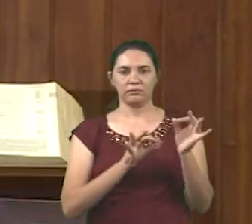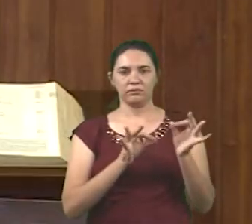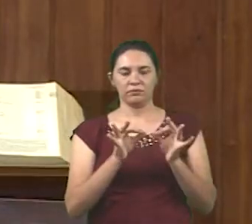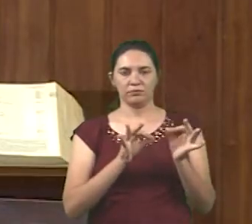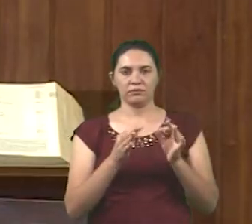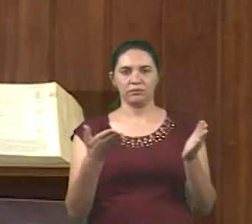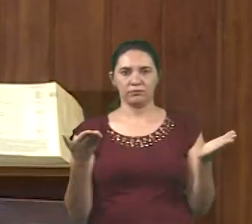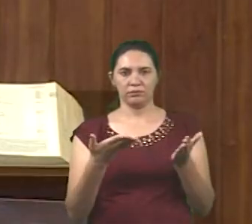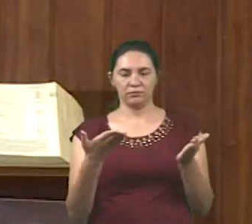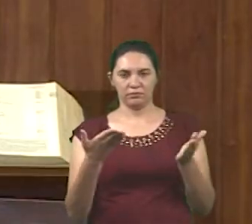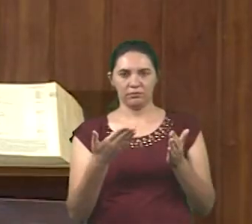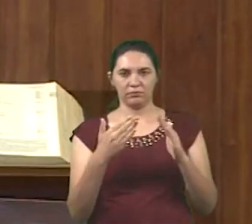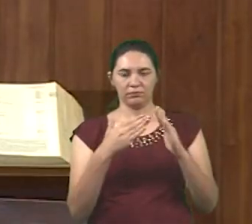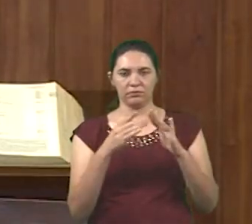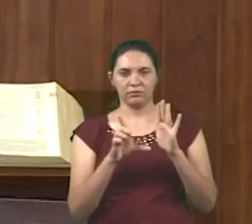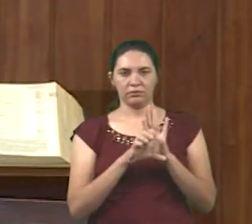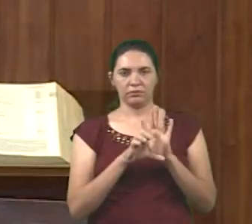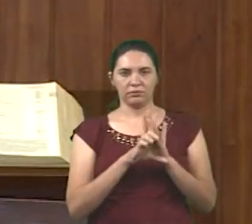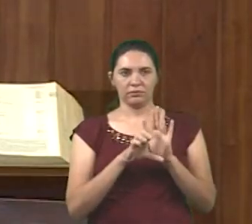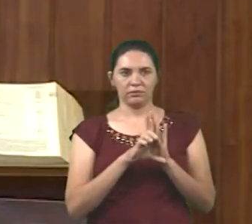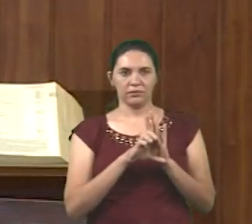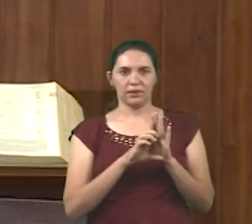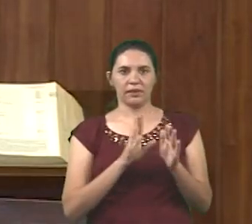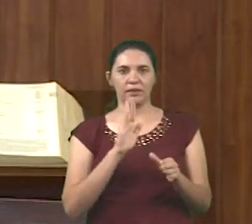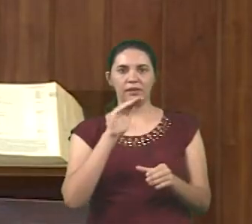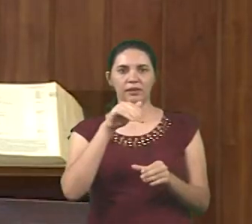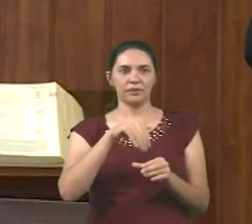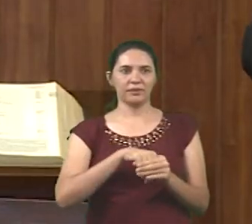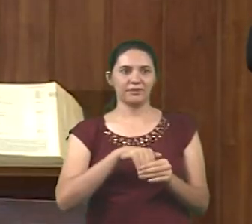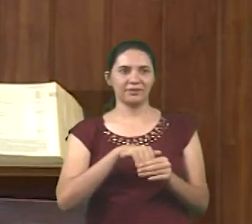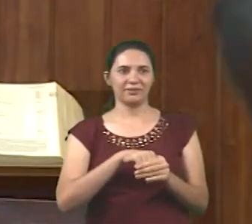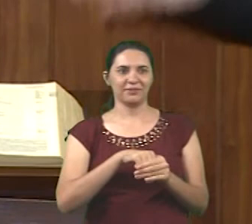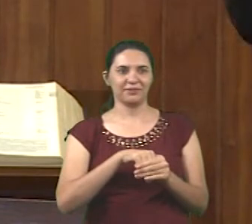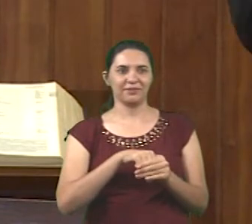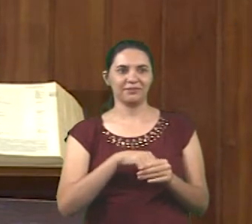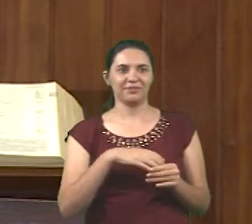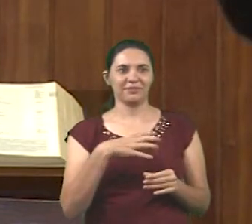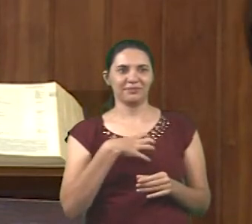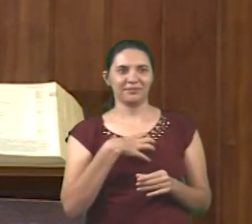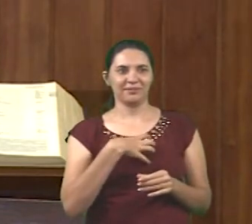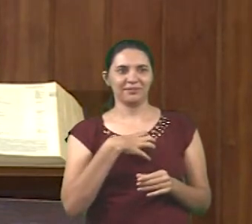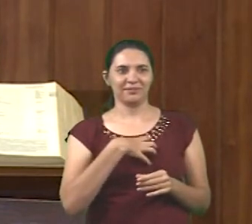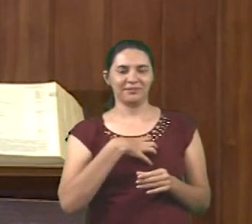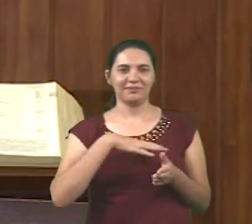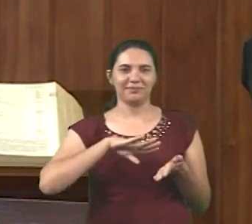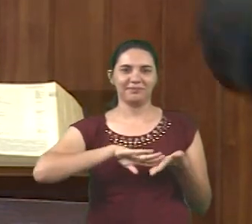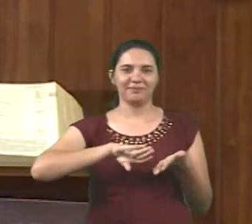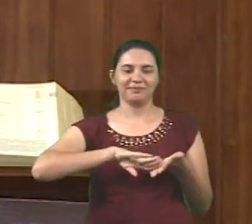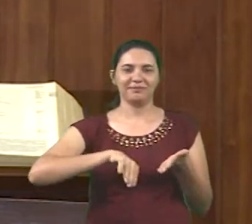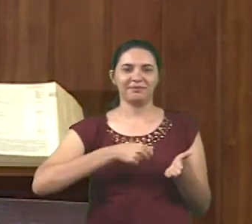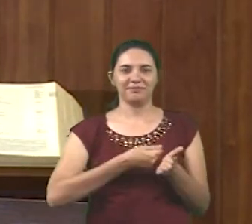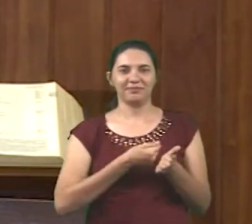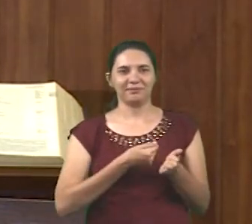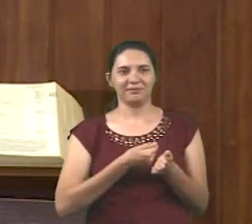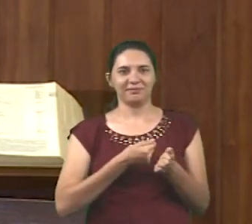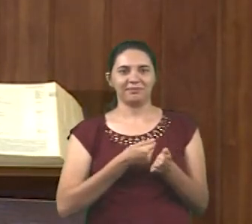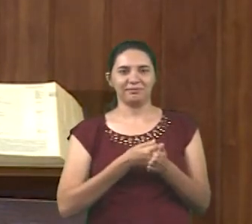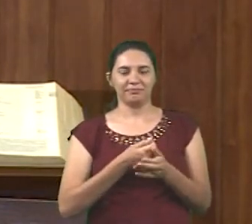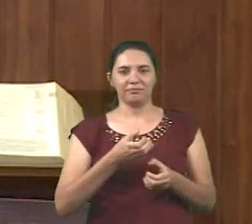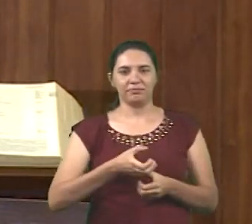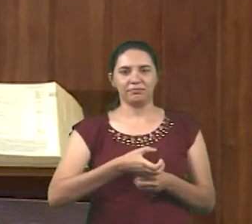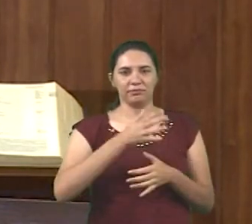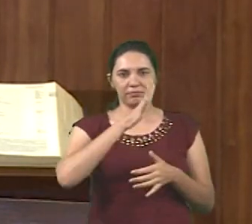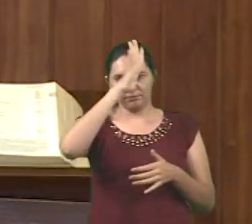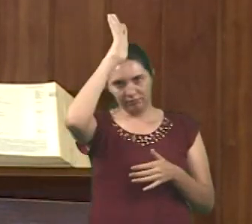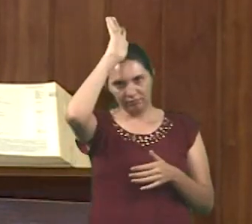é um projeto no sentido de que vai e da obrigatoriedade uma vez que o bombeiro